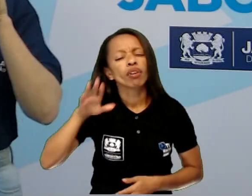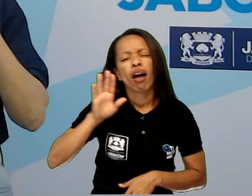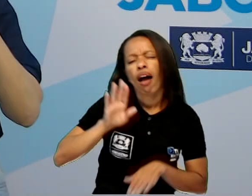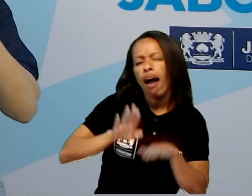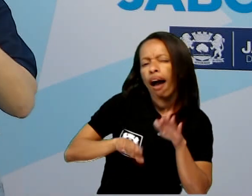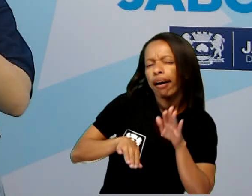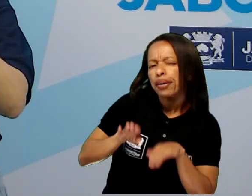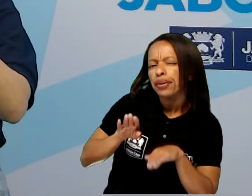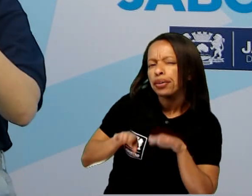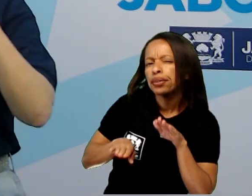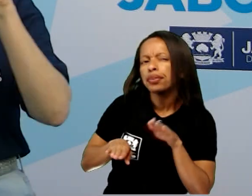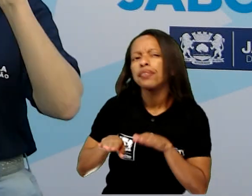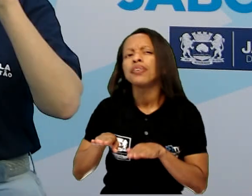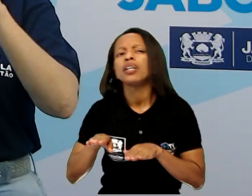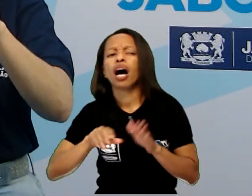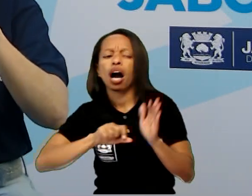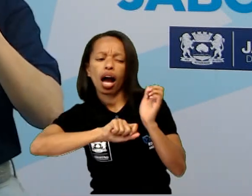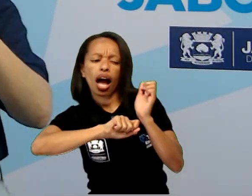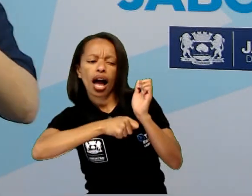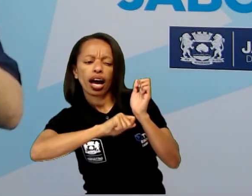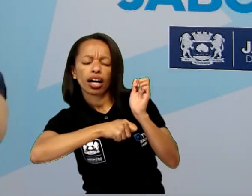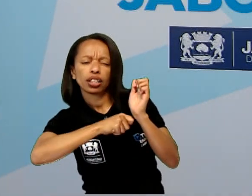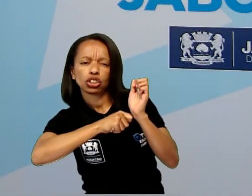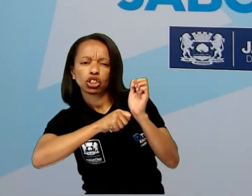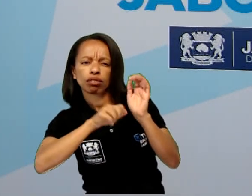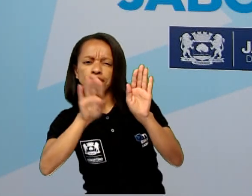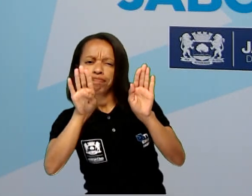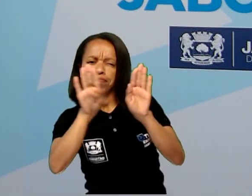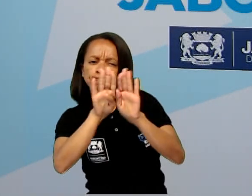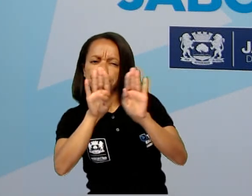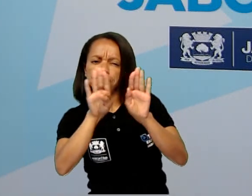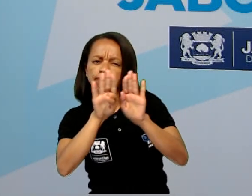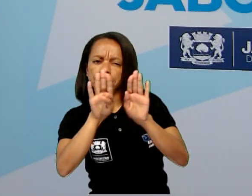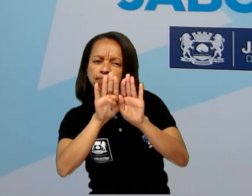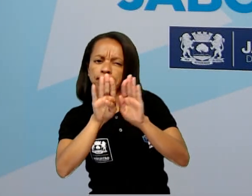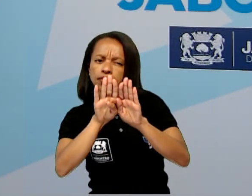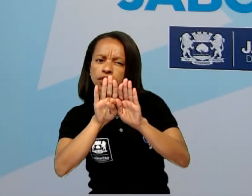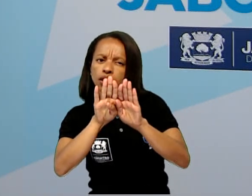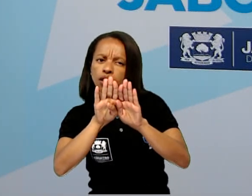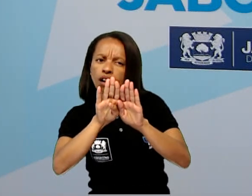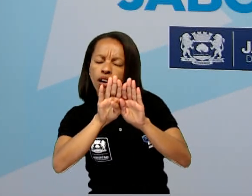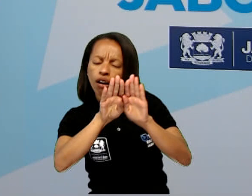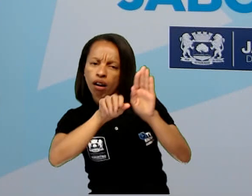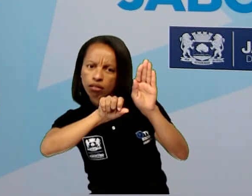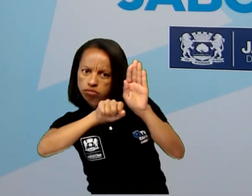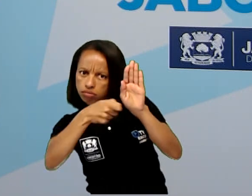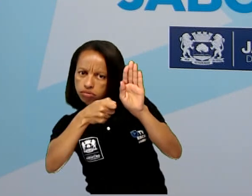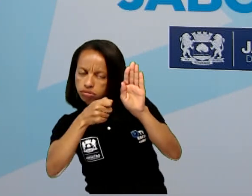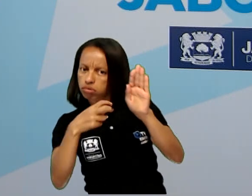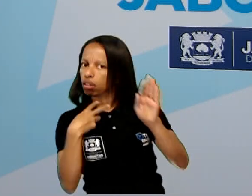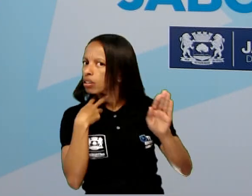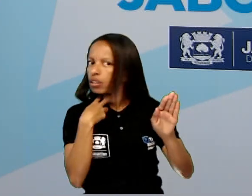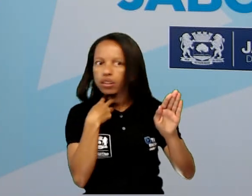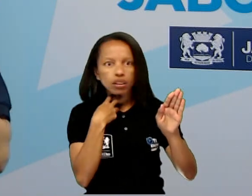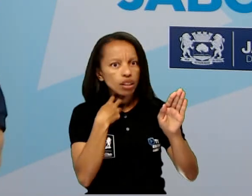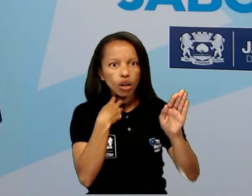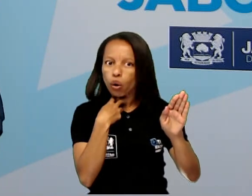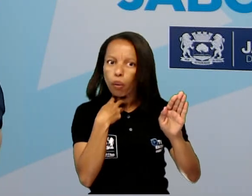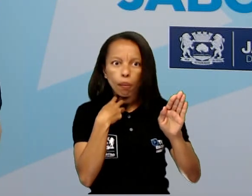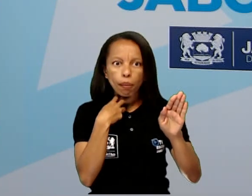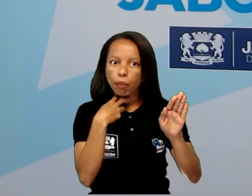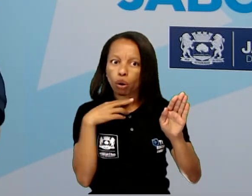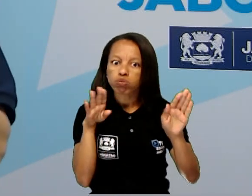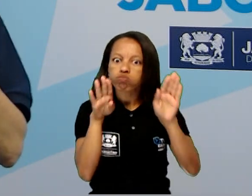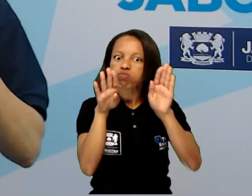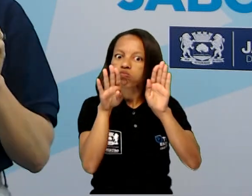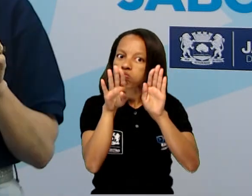vezes, a chave está atrás da porta do banheiro. Então, não vai lá e fecha, não, porque você pode ficar com medo, se